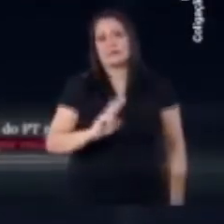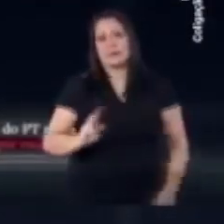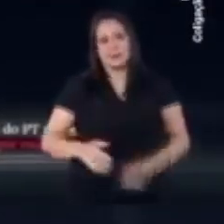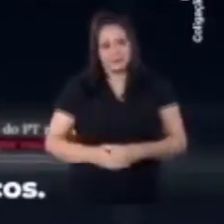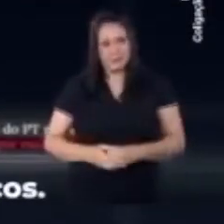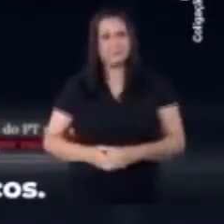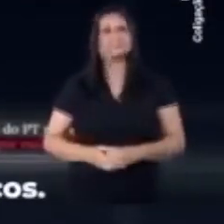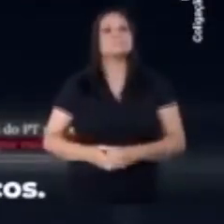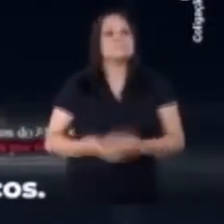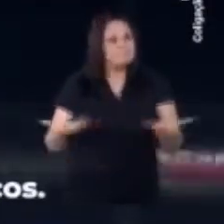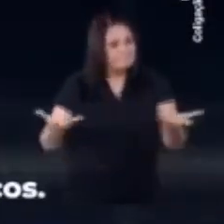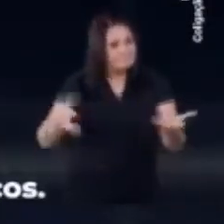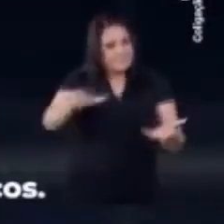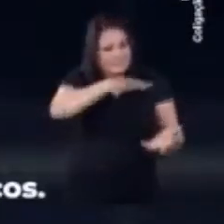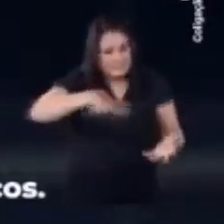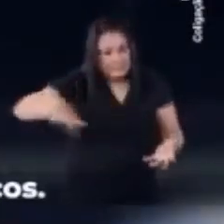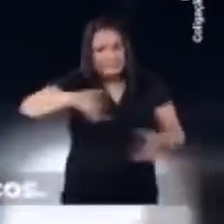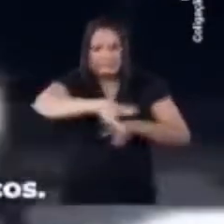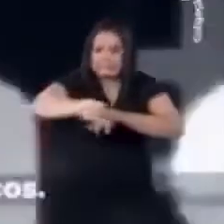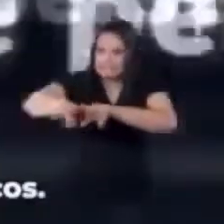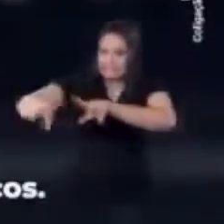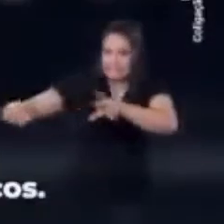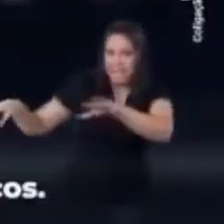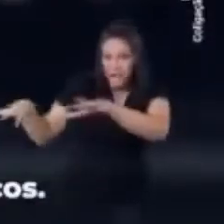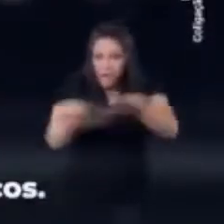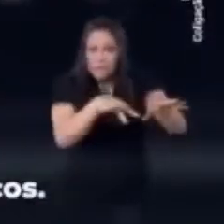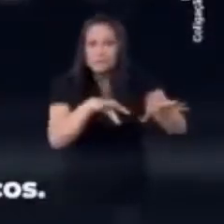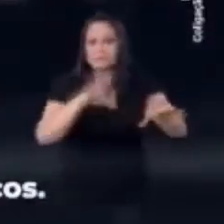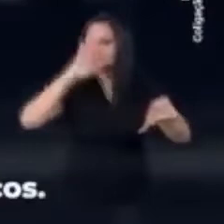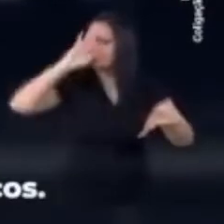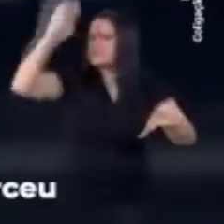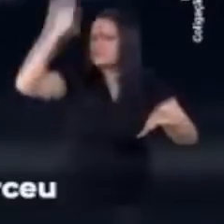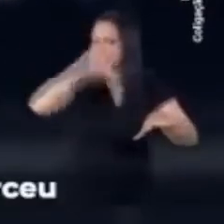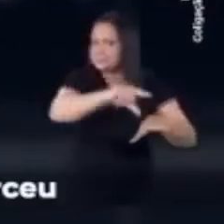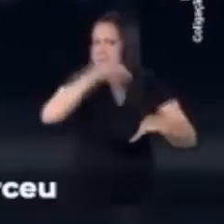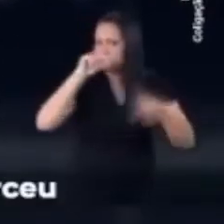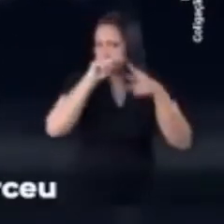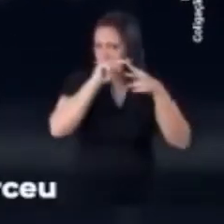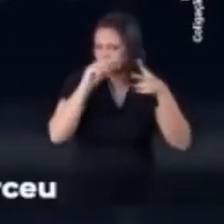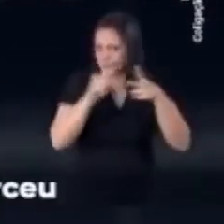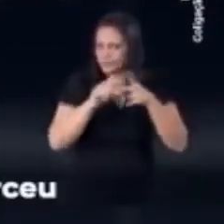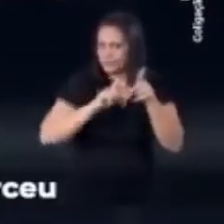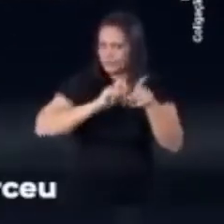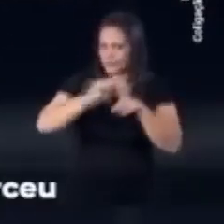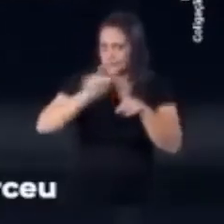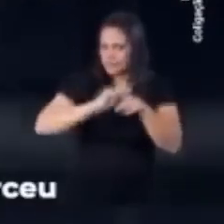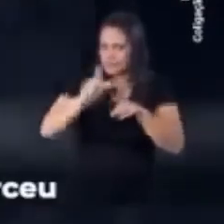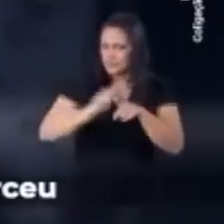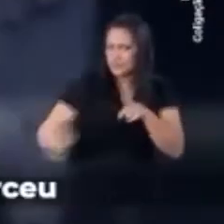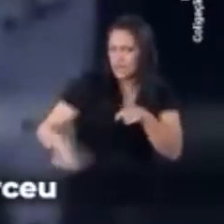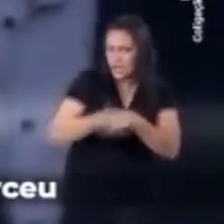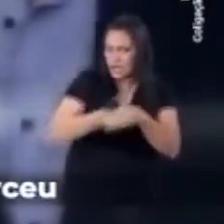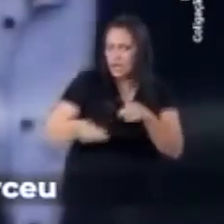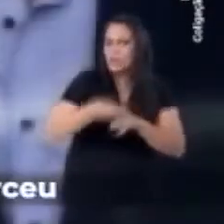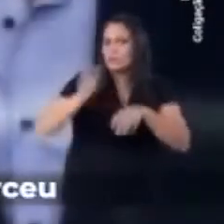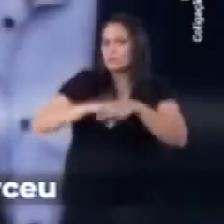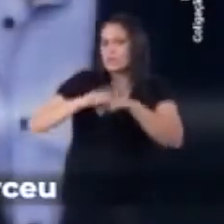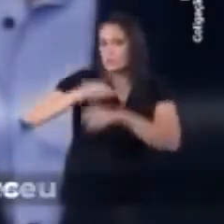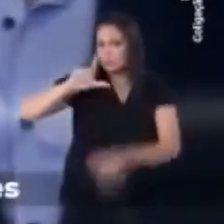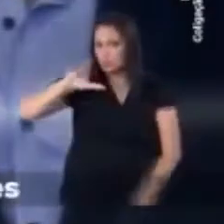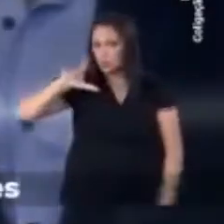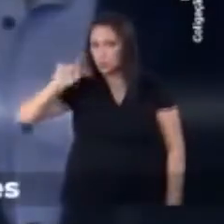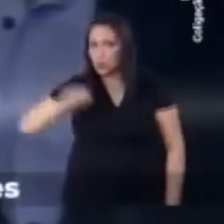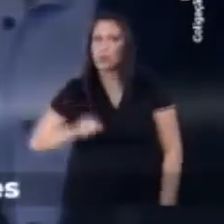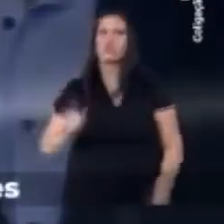reais. Entre os diversos escândalos, dois são simbólicos. O Mensalão, esquema criado por Lula e José